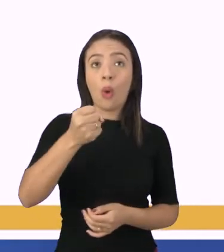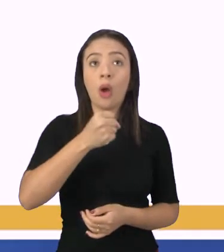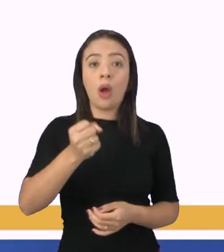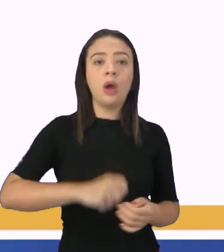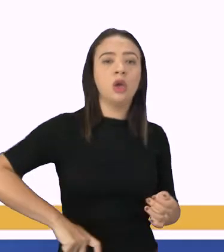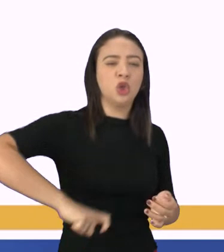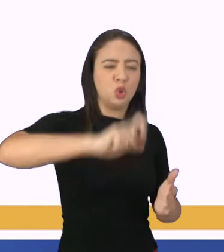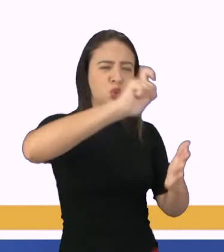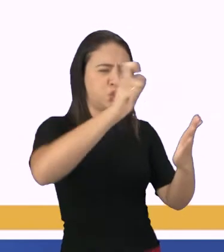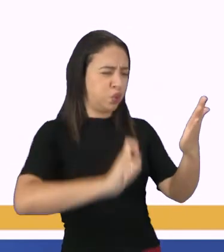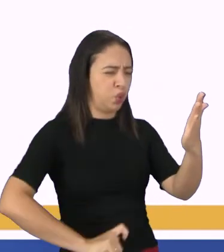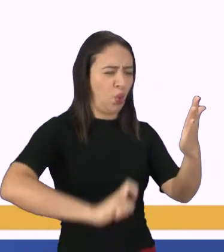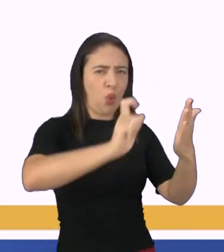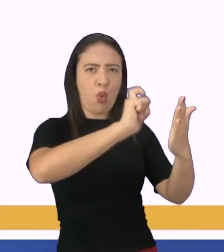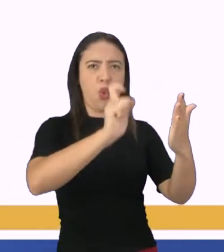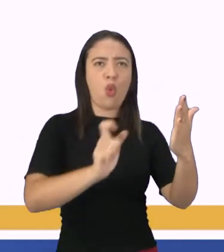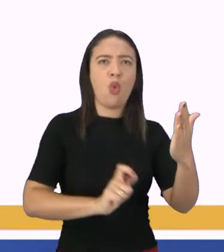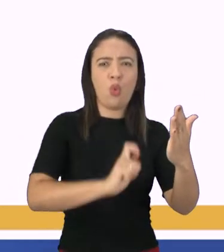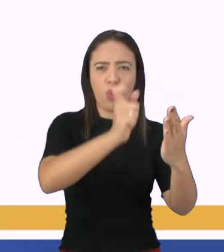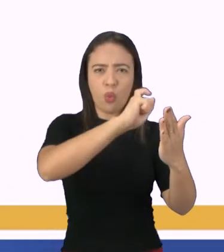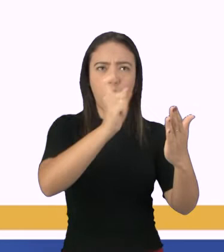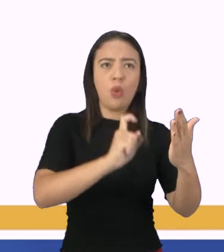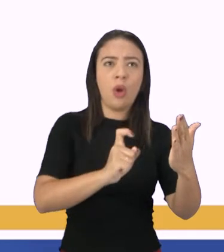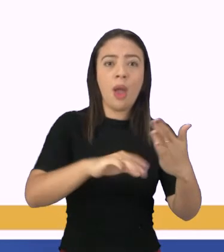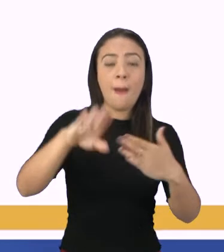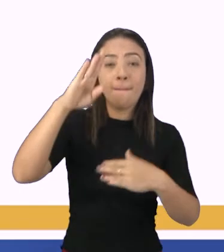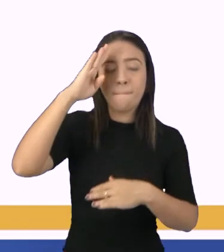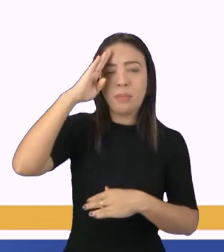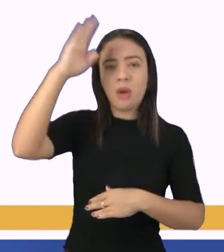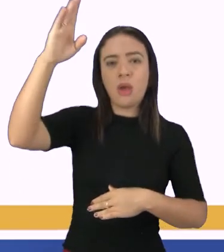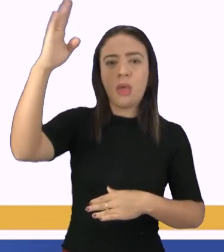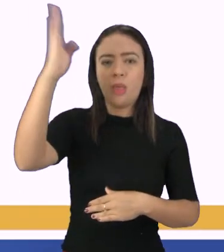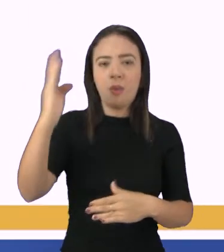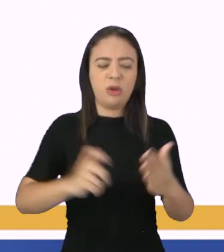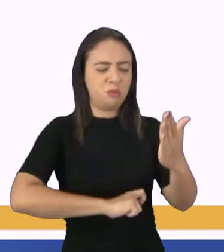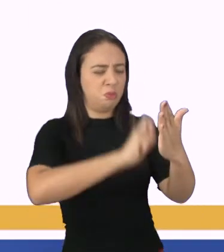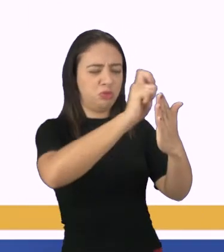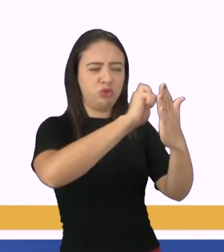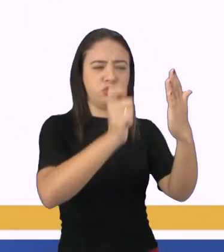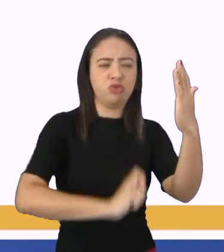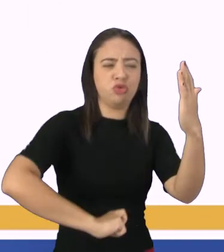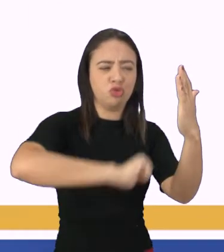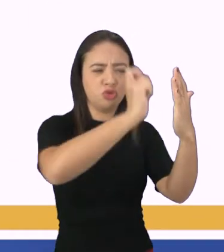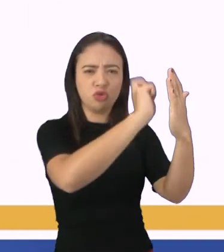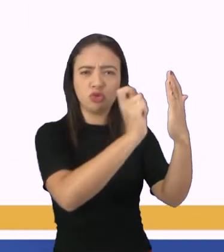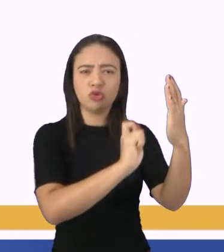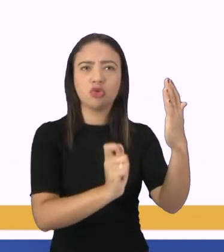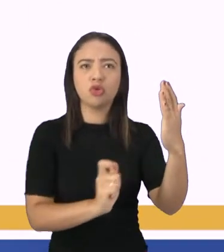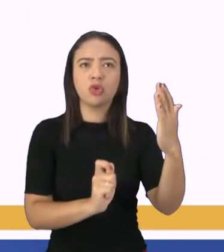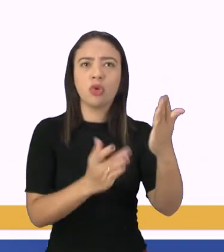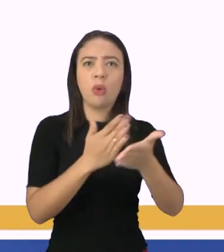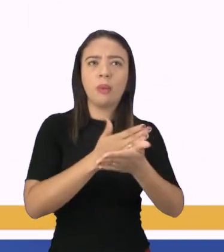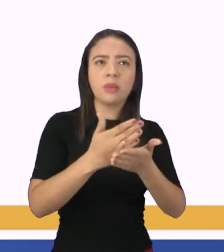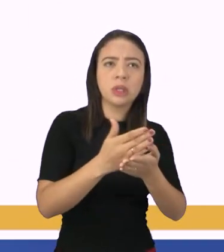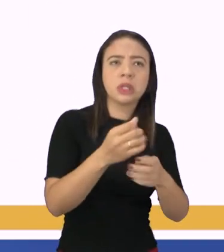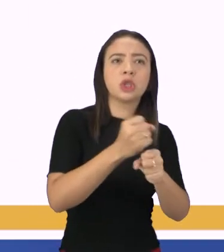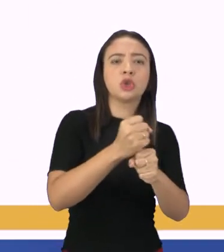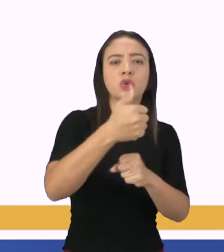Espeto. Espeto é pioneiro na arte do grafite brasileiro, começando a praticar na década